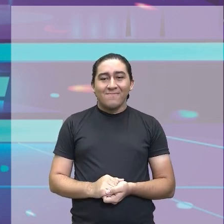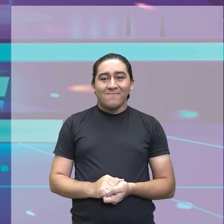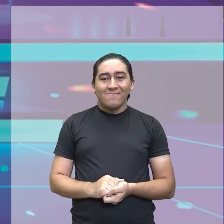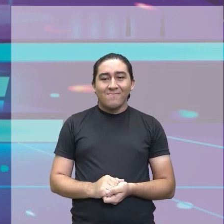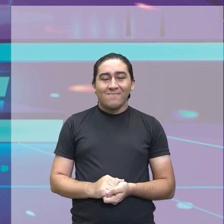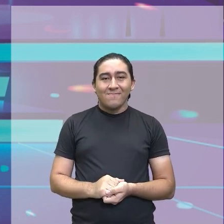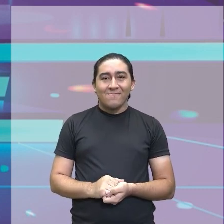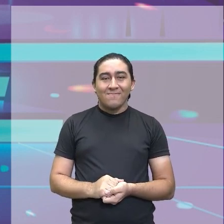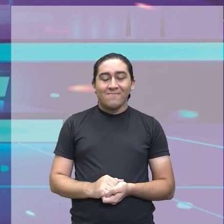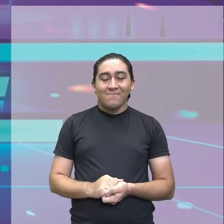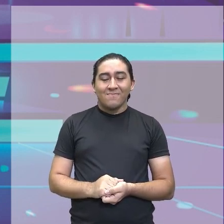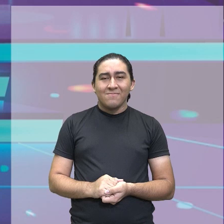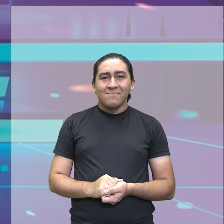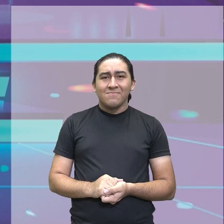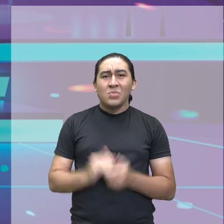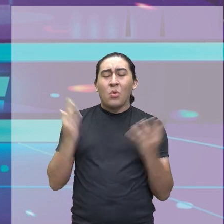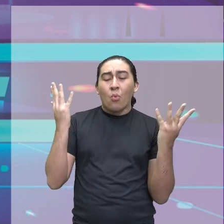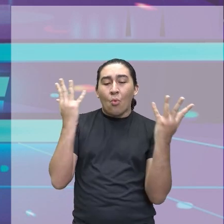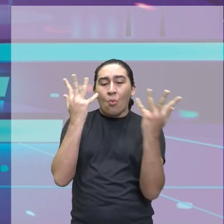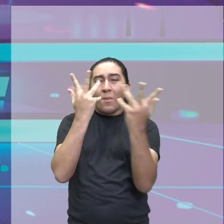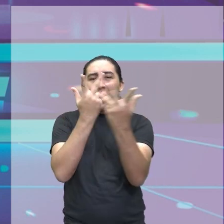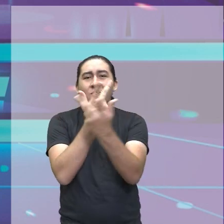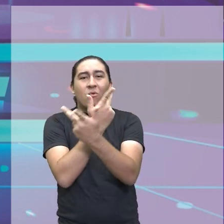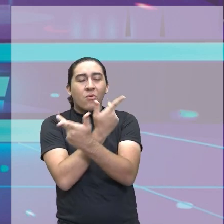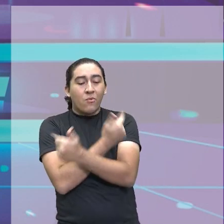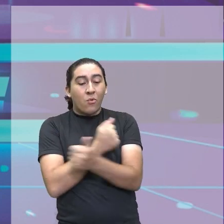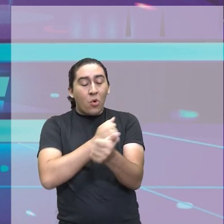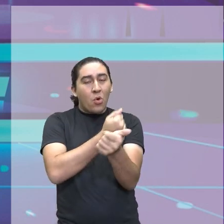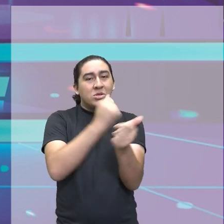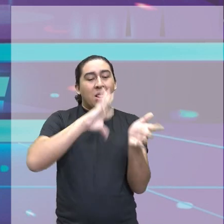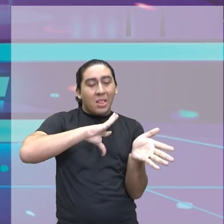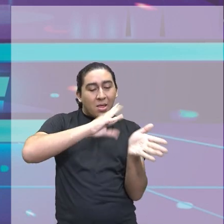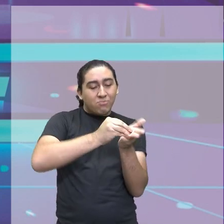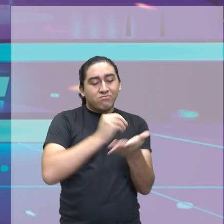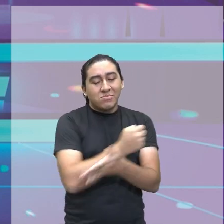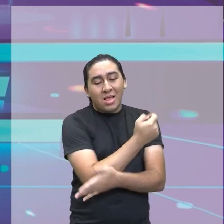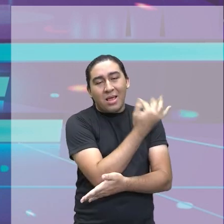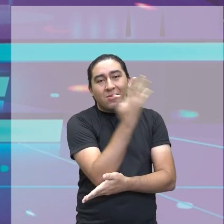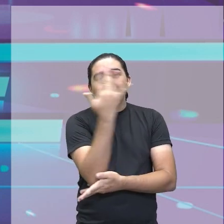Na terra dos mistérios, onde a natureza dança,